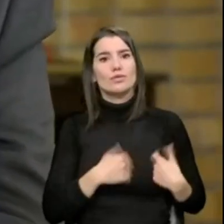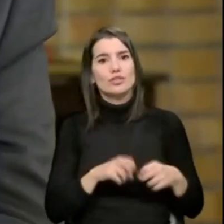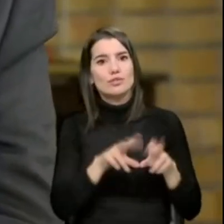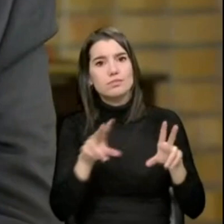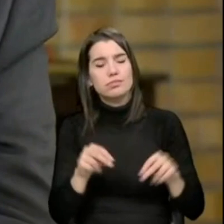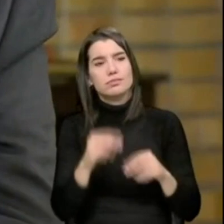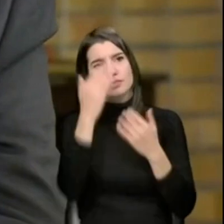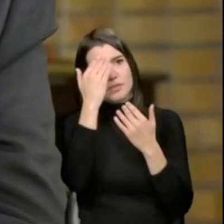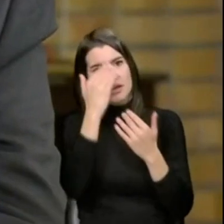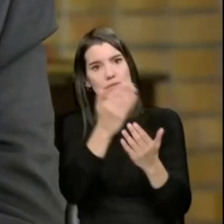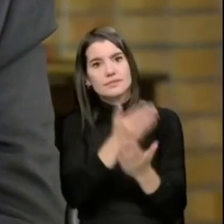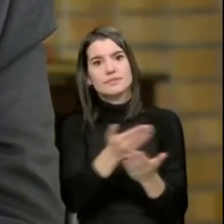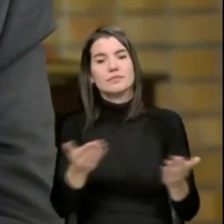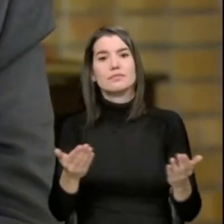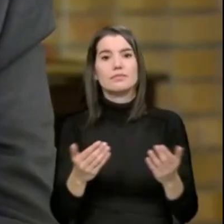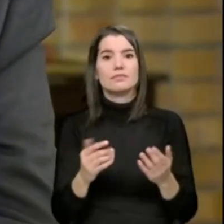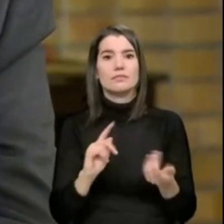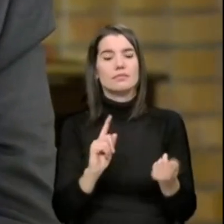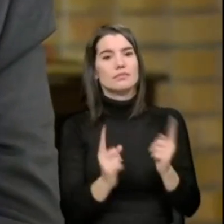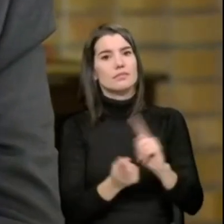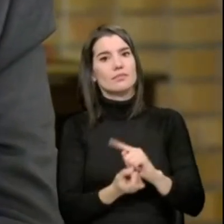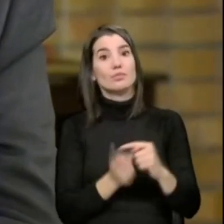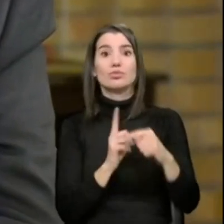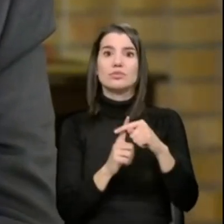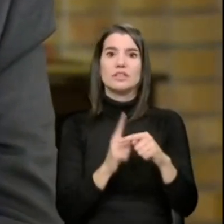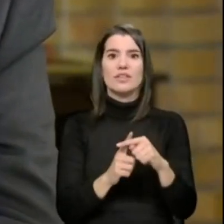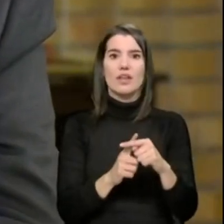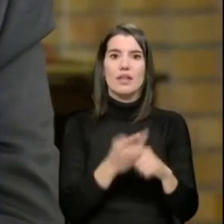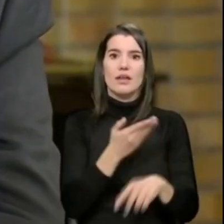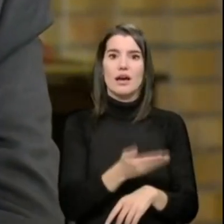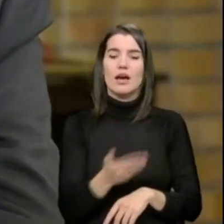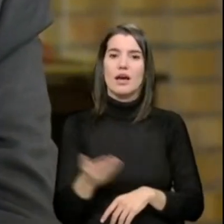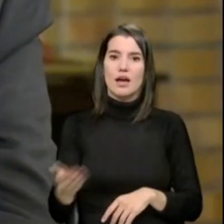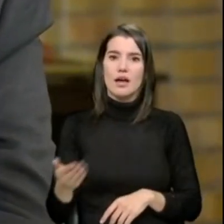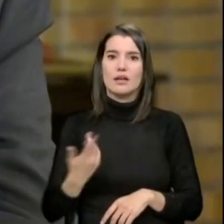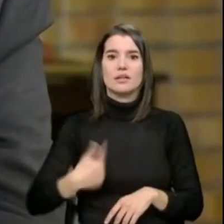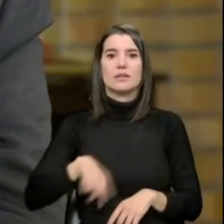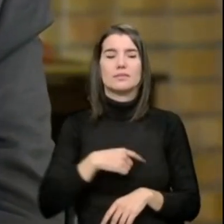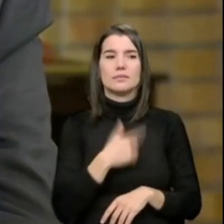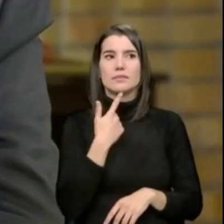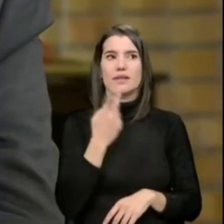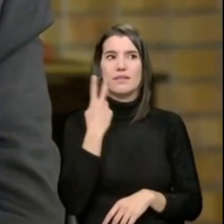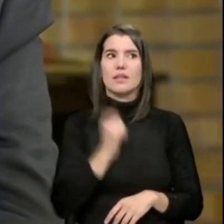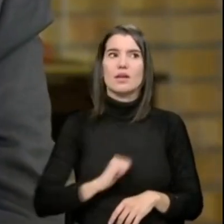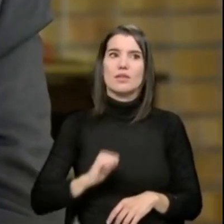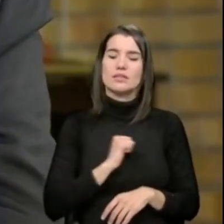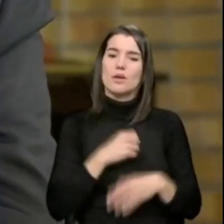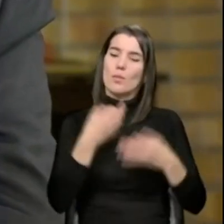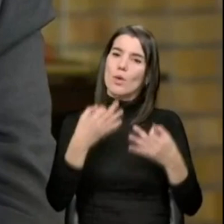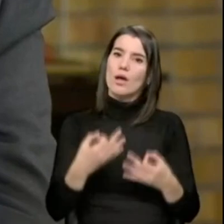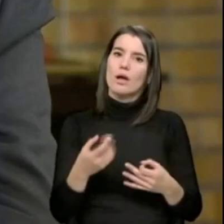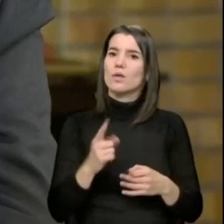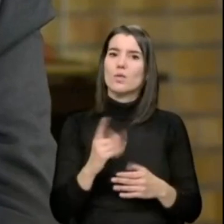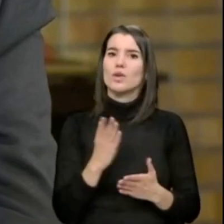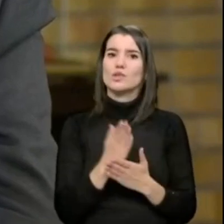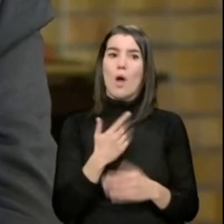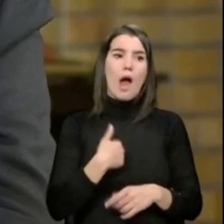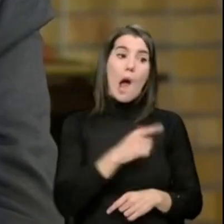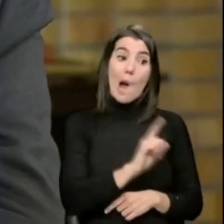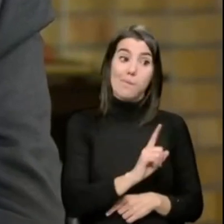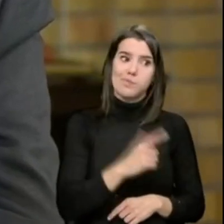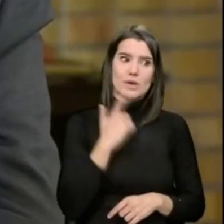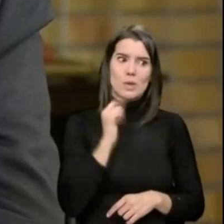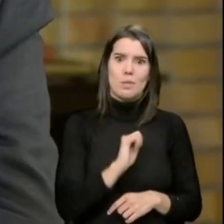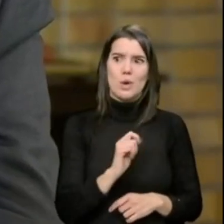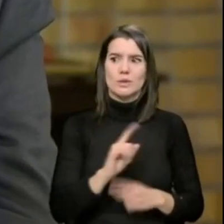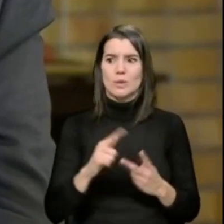De repente há aqui uma positividade, digamos assim, que nós percebemos que a nossa vida moral não é só o que eu não posso fazer para